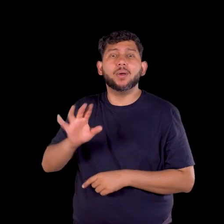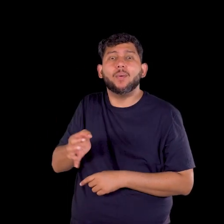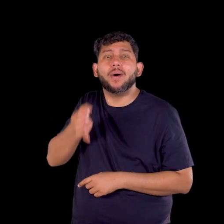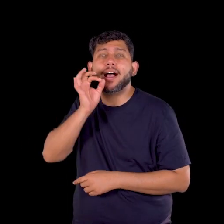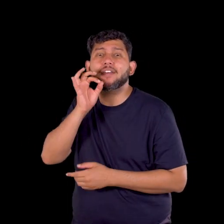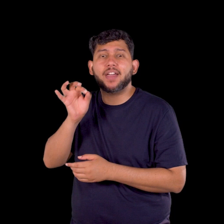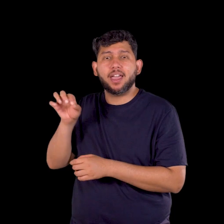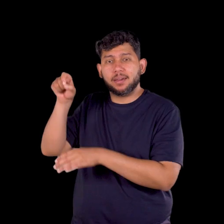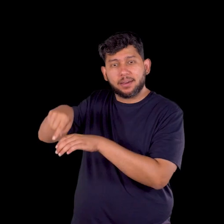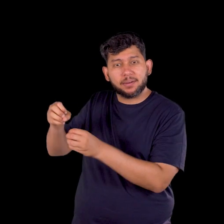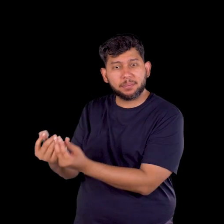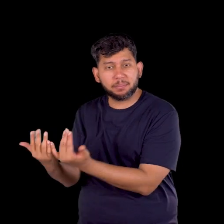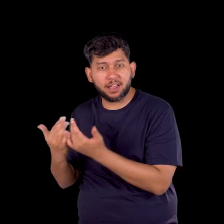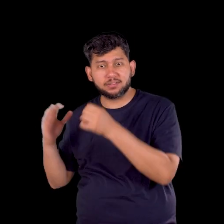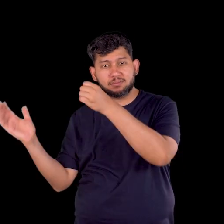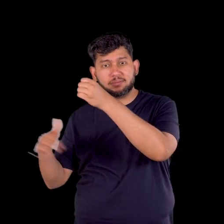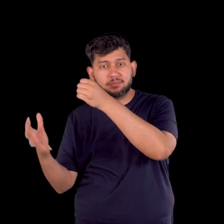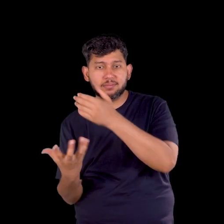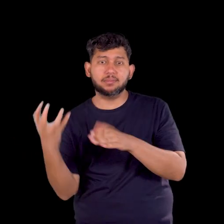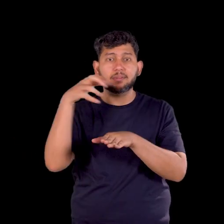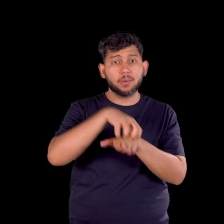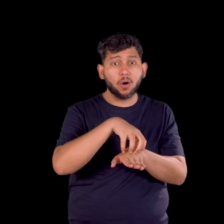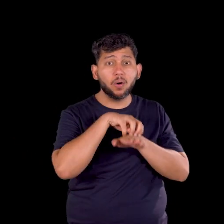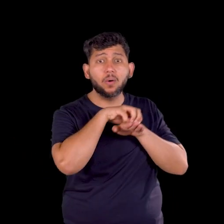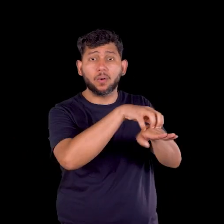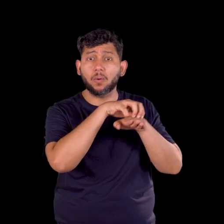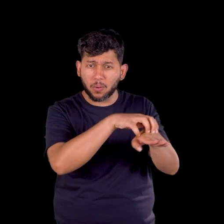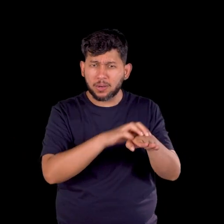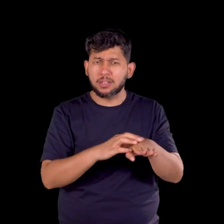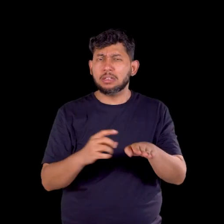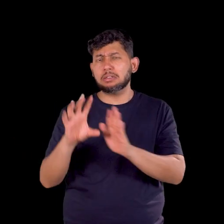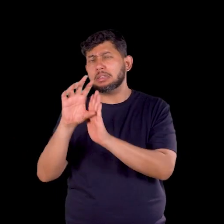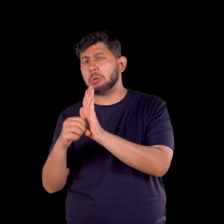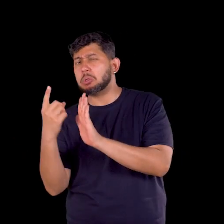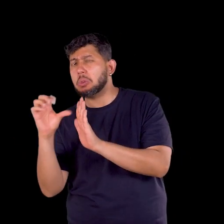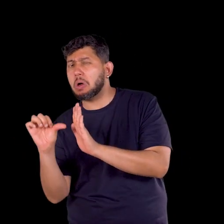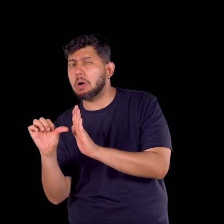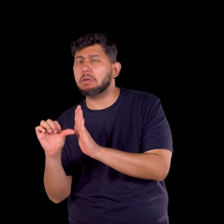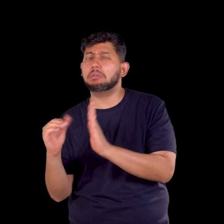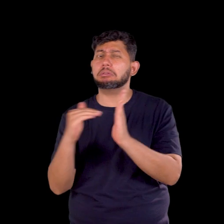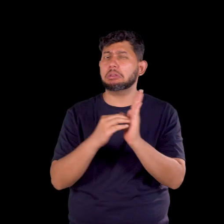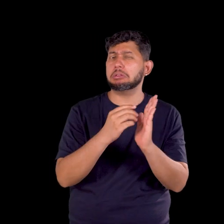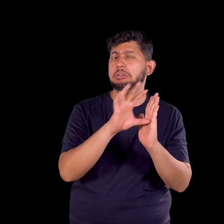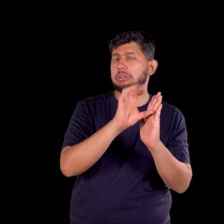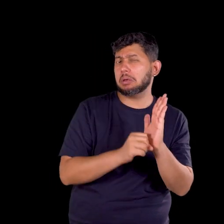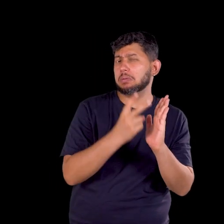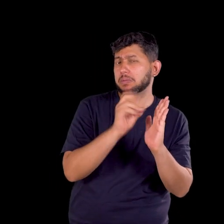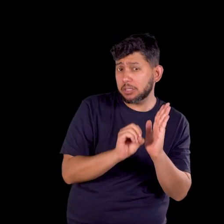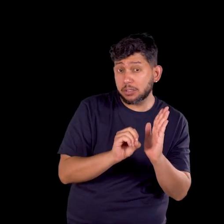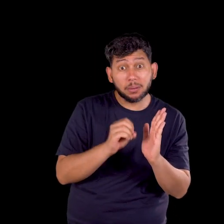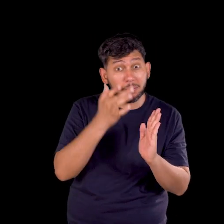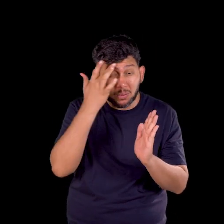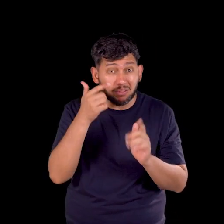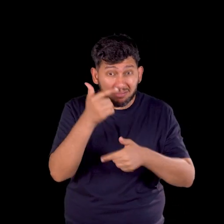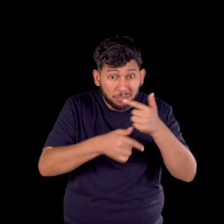produto de exportação, entre o final do século XIX e início do século XX, trazia riqueza e fortuna para os